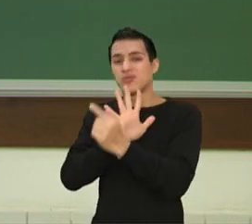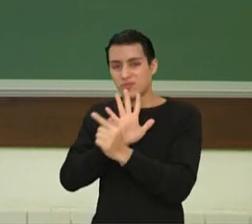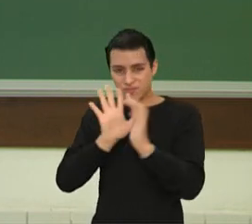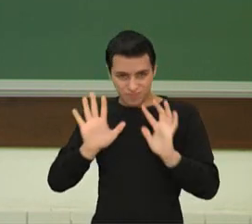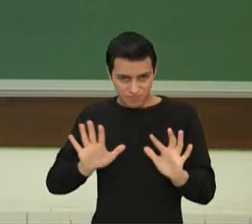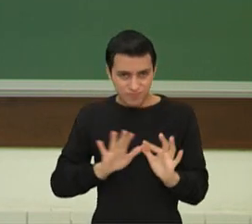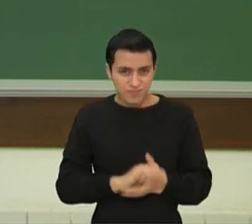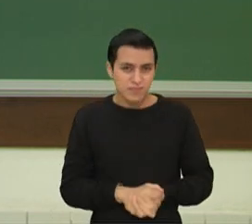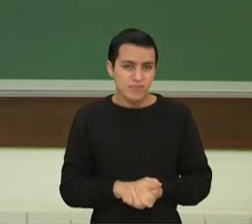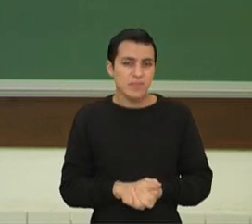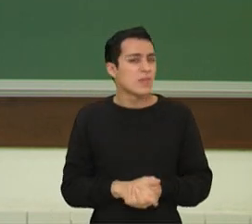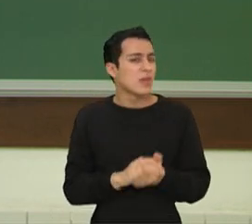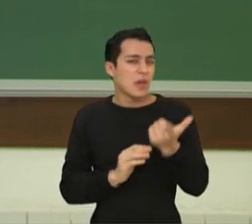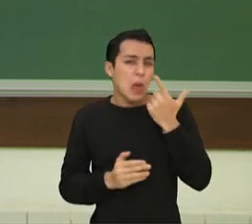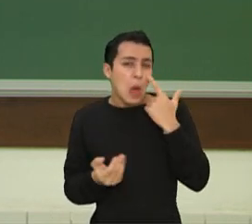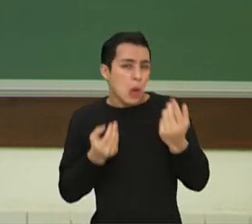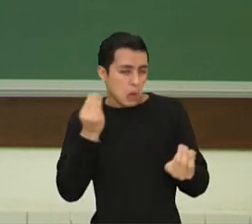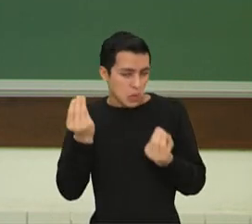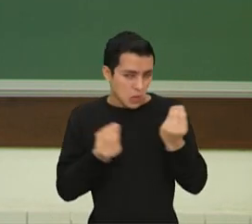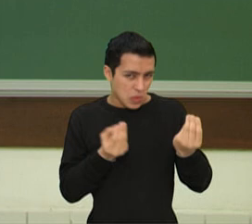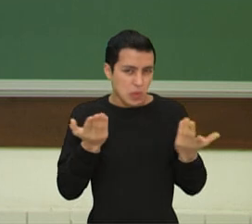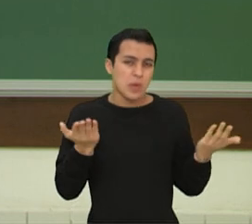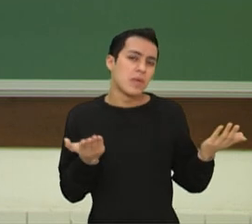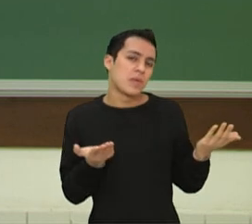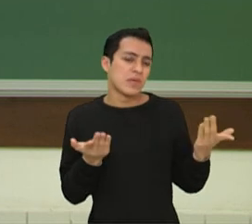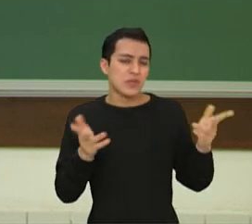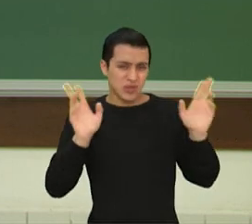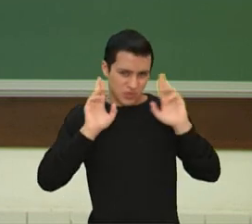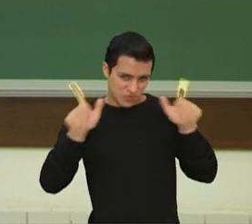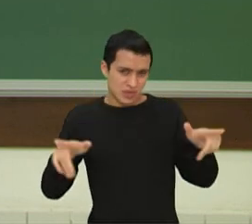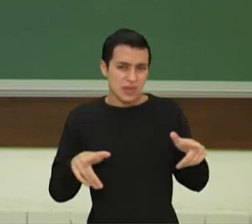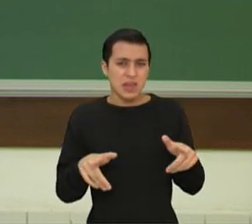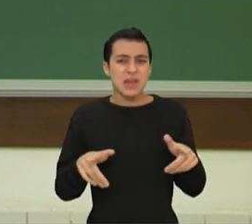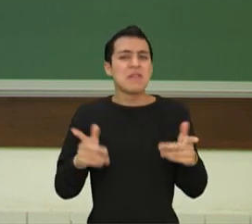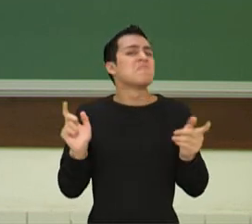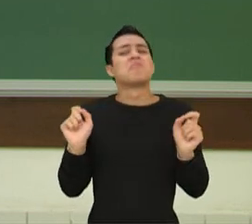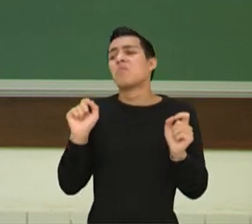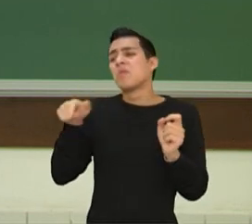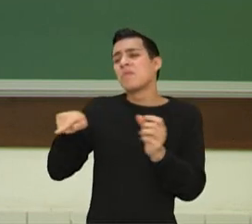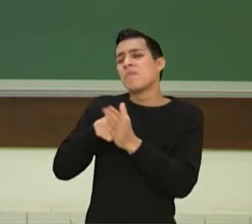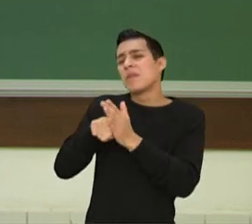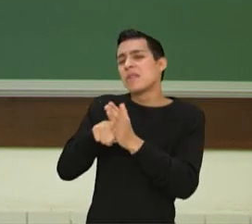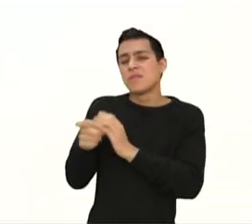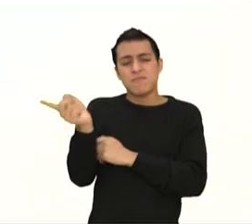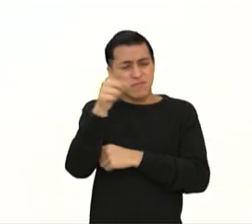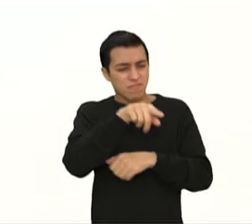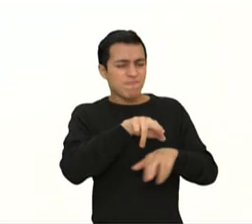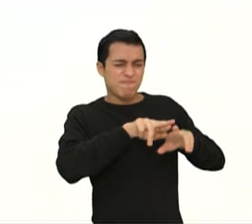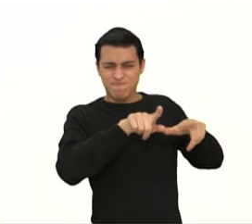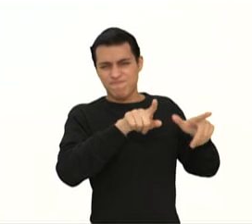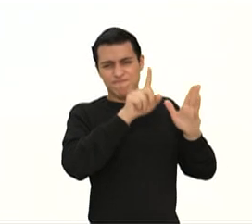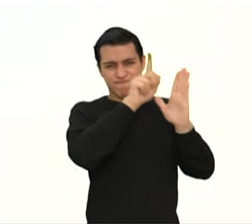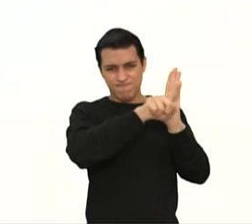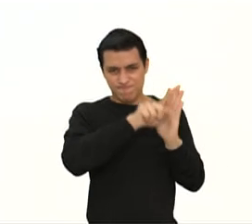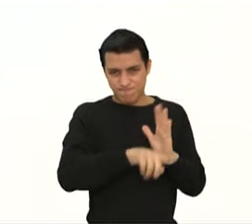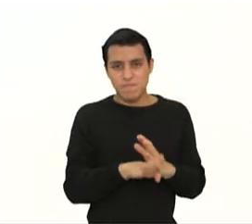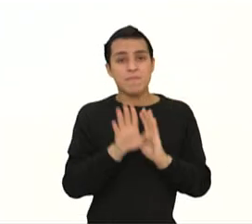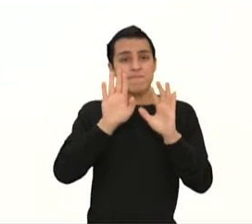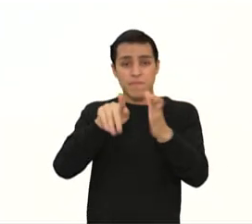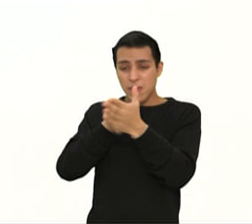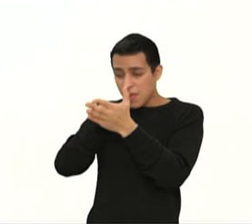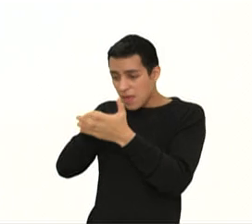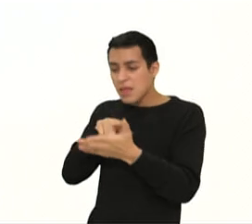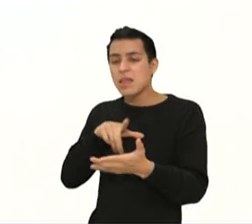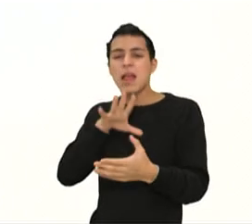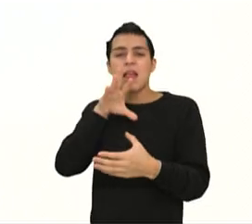outro gênero. Veja comigo a diferença. O que a pesquisa tem de diferente de uma enquete? A pesquisa